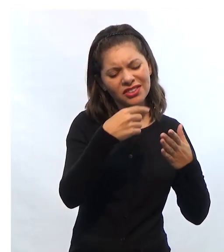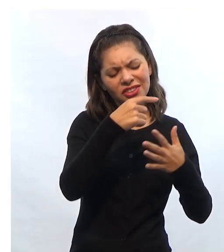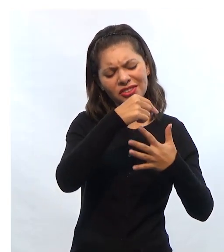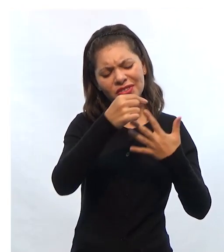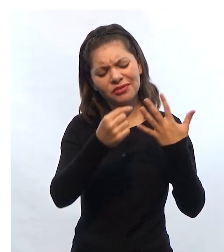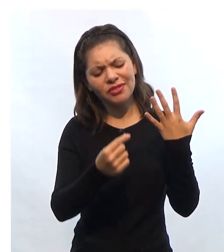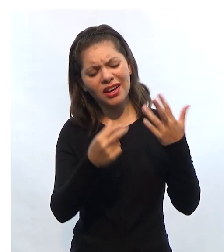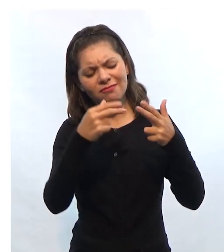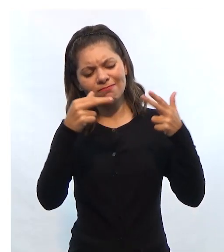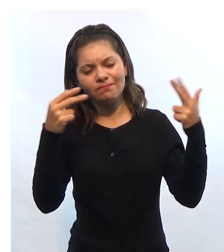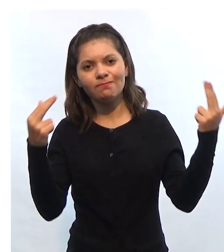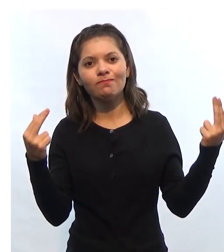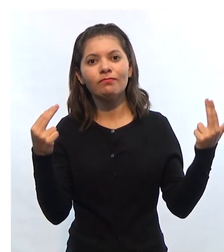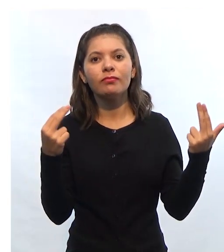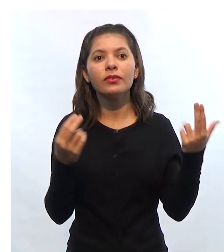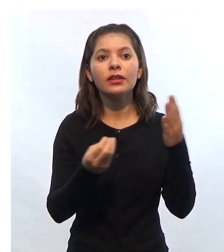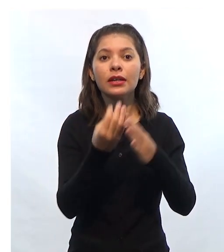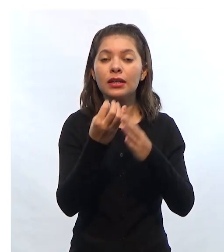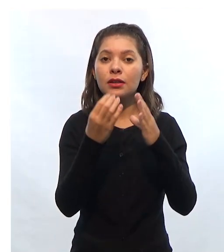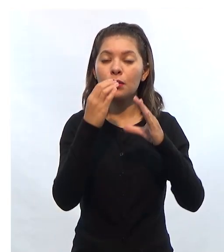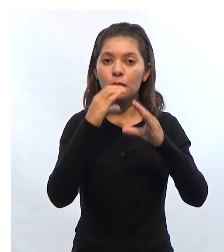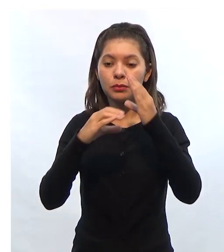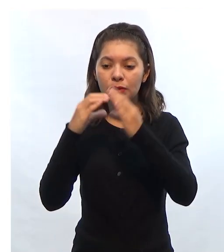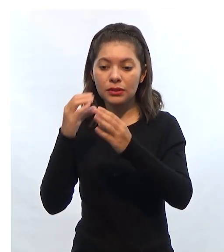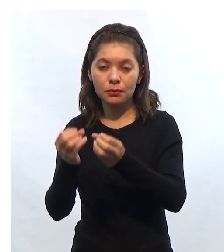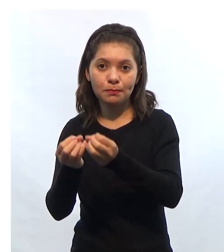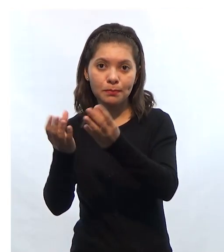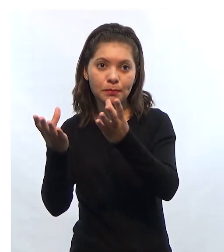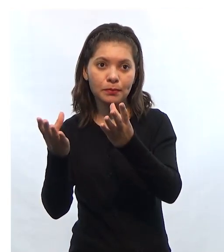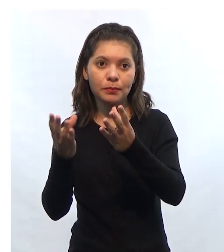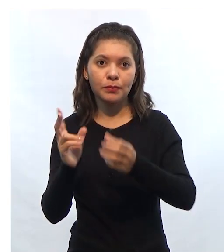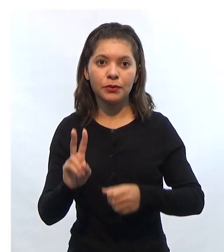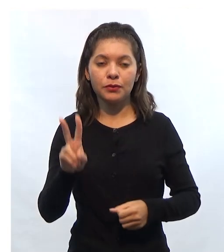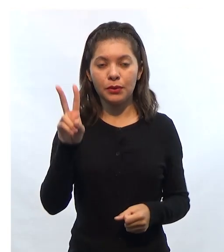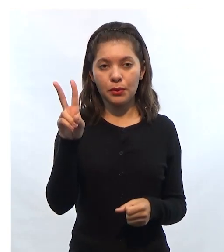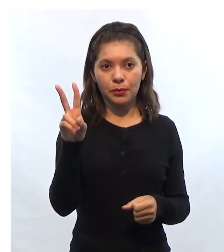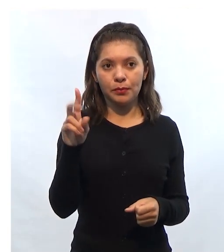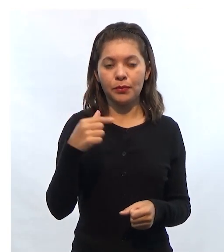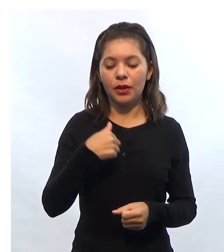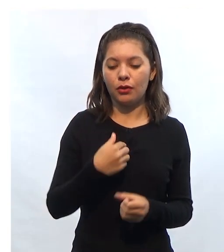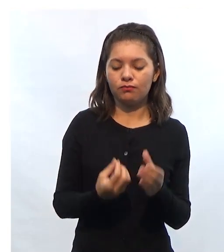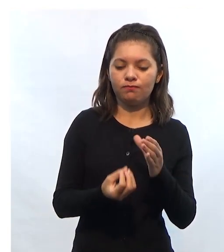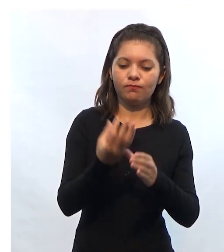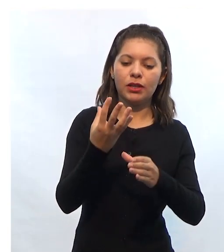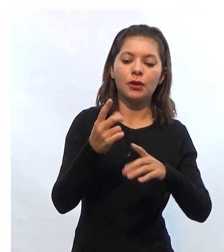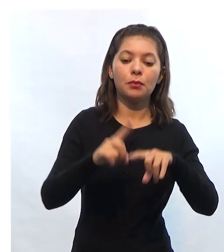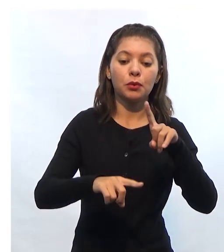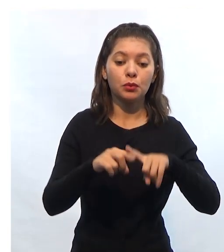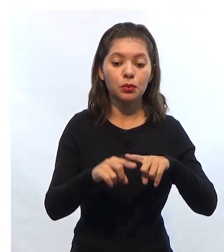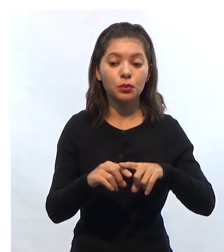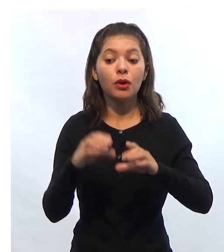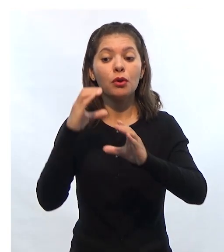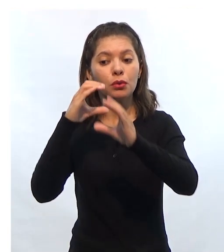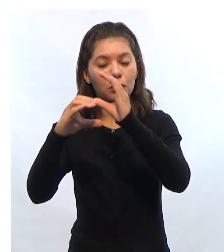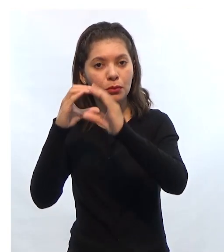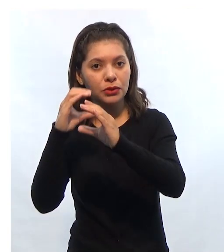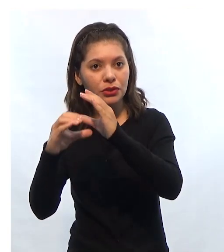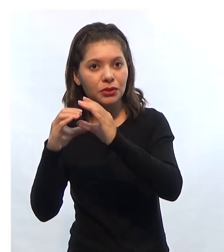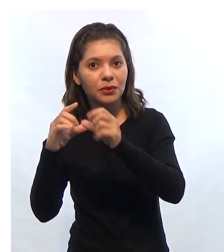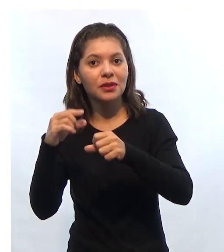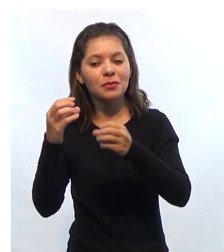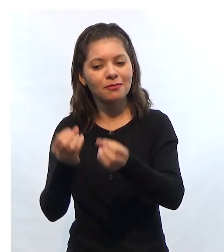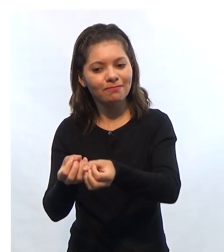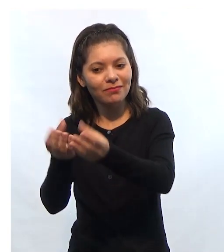etapas, que envolve criação, comunicação e entrega de valor. Então, eu crio o produto, eu comunico e